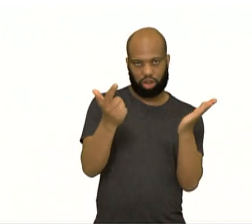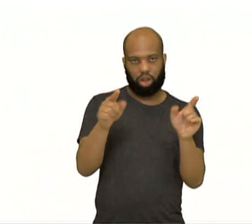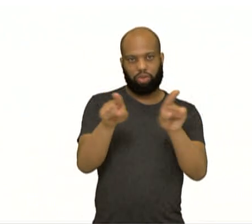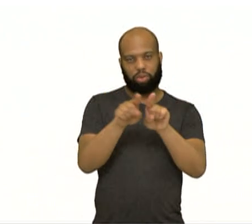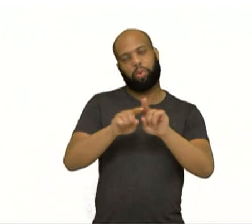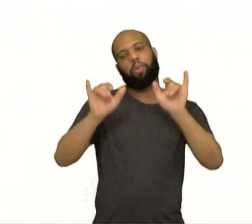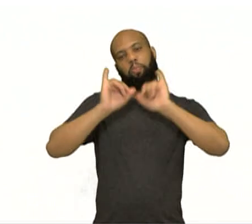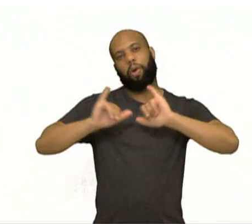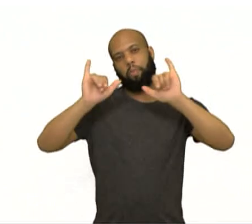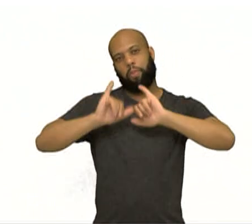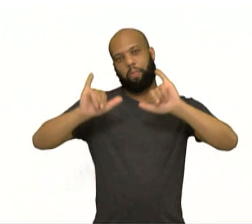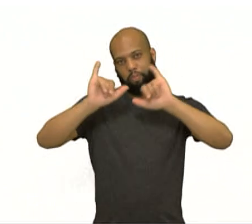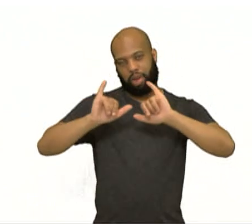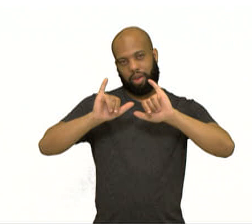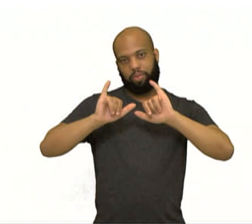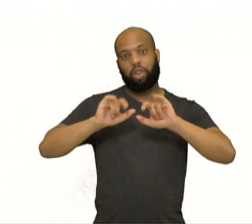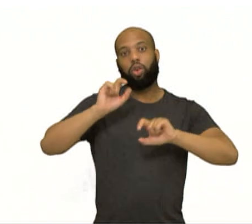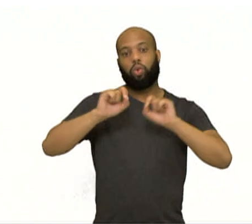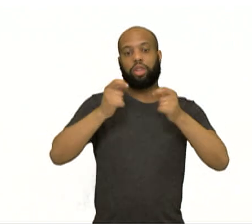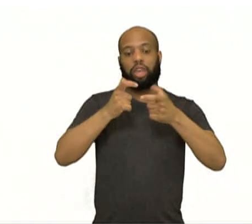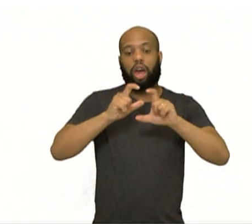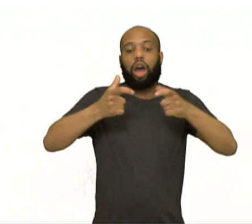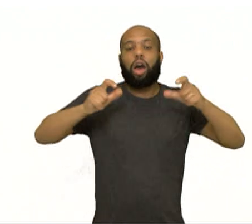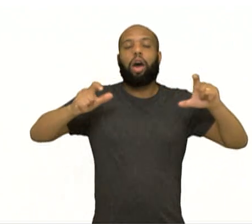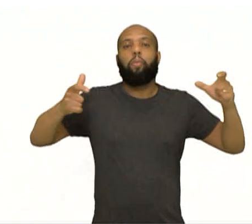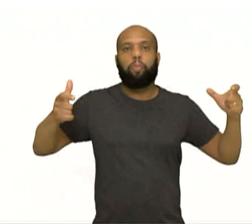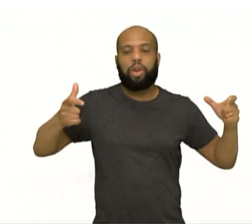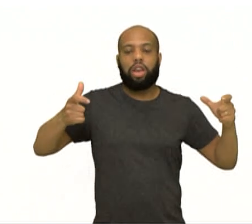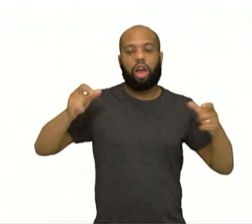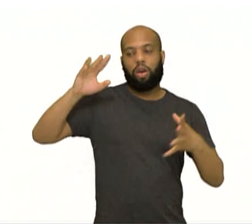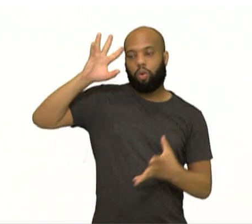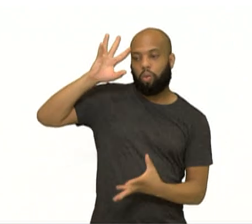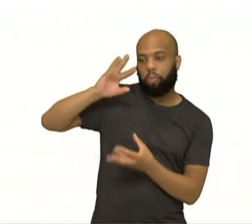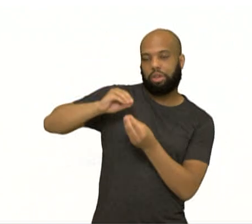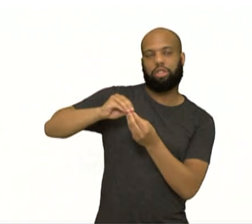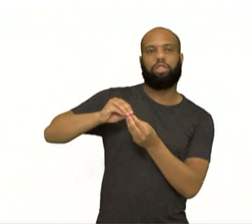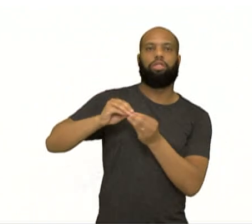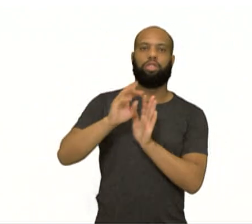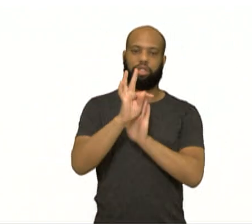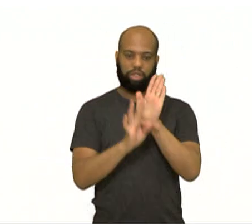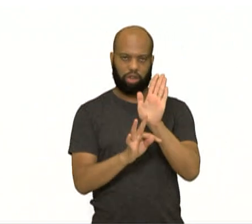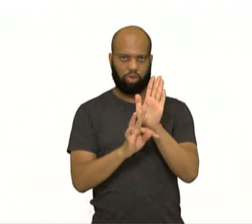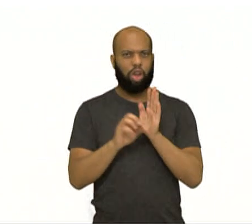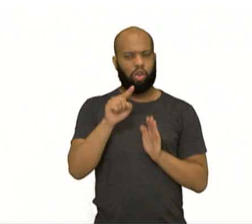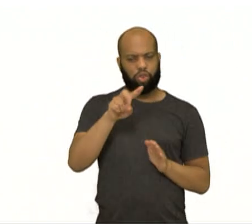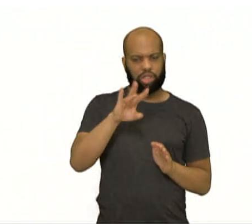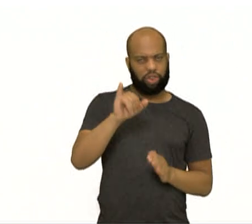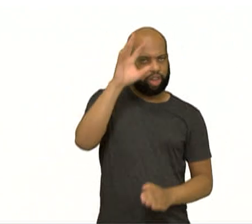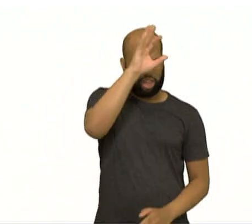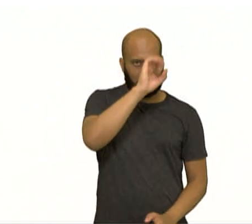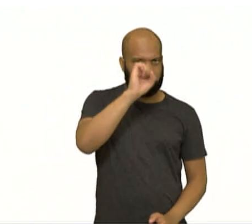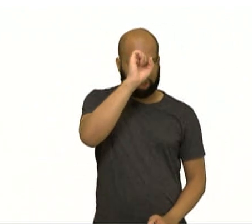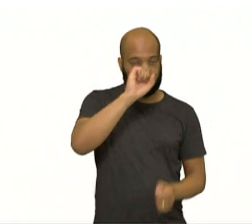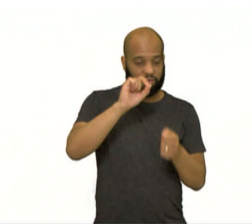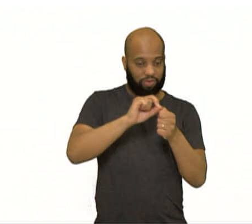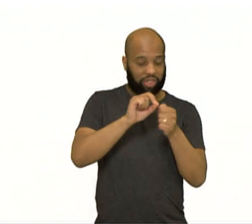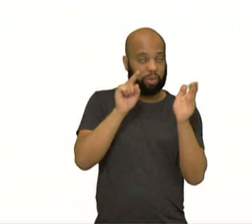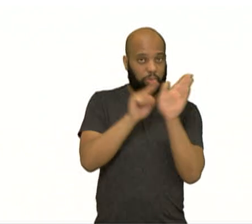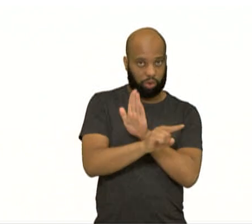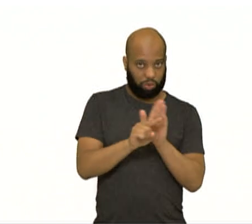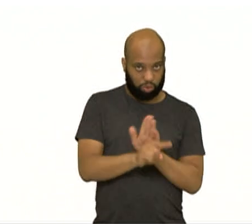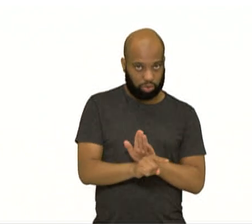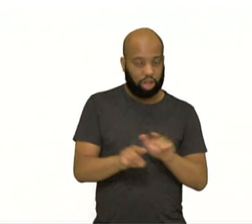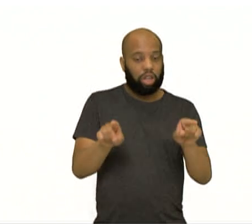ampliar a capacidade de compreensão desses textos. Formular perguntas e decompor com a ajuda dos colegas e dos